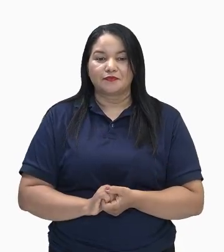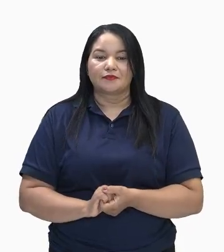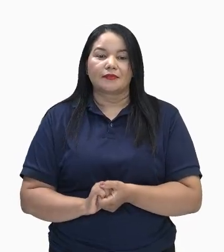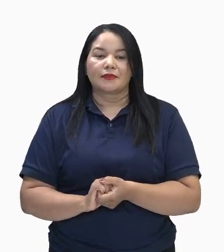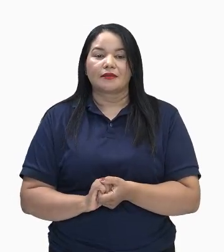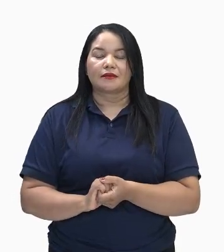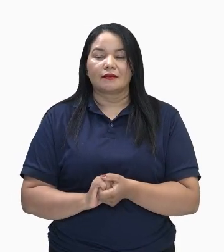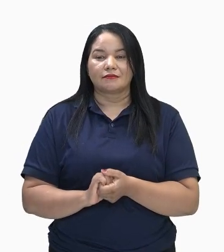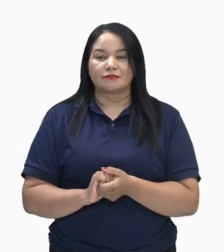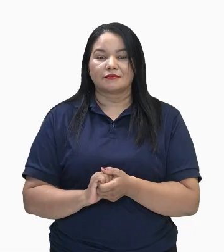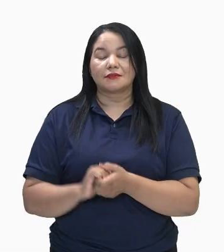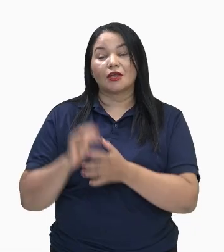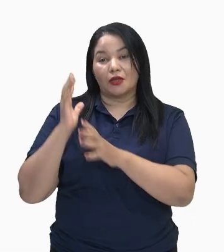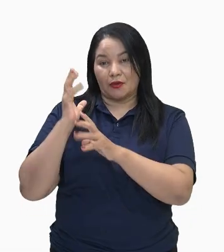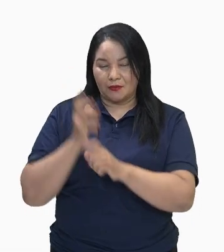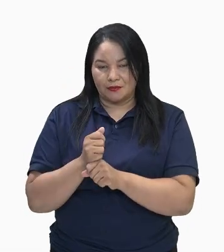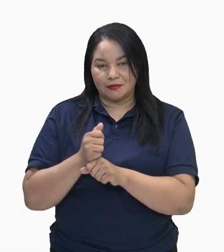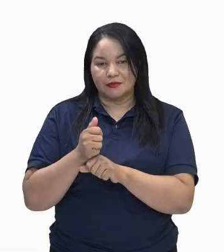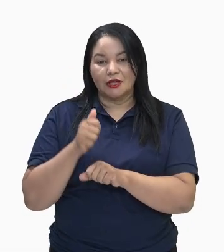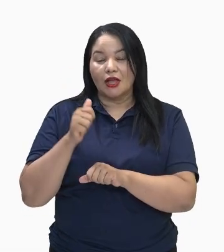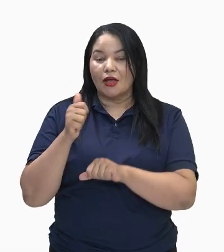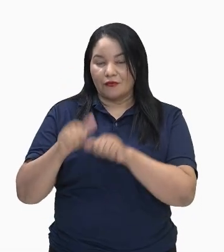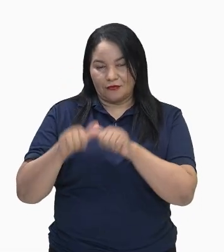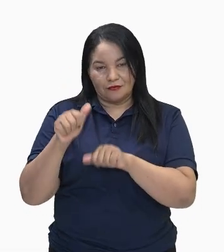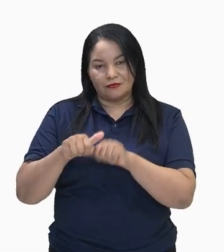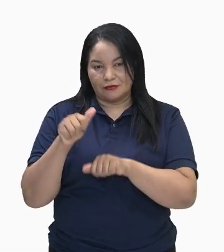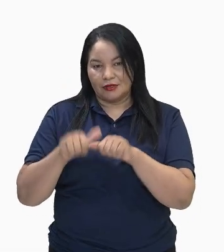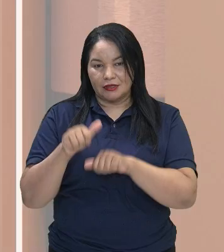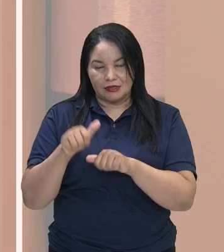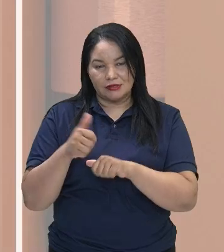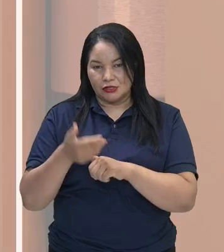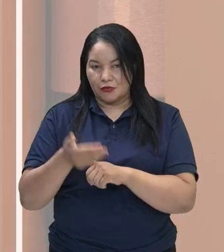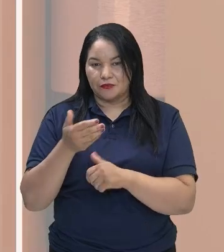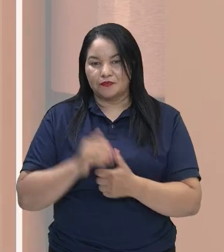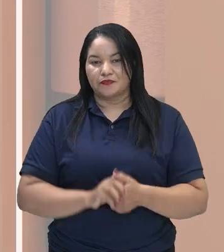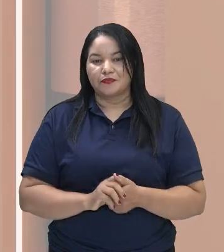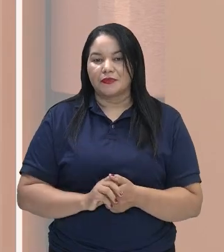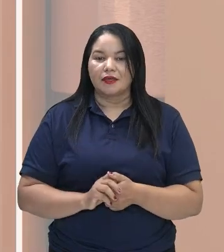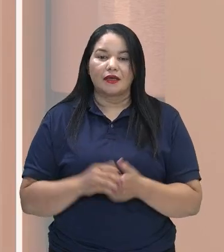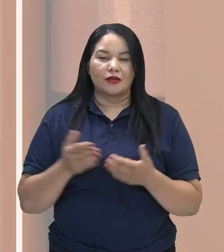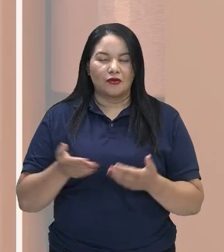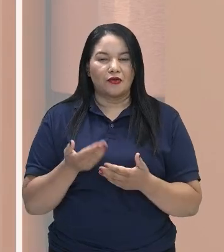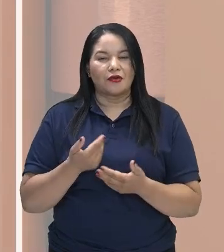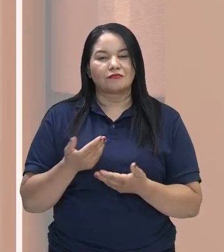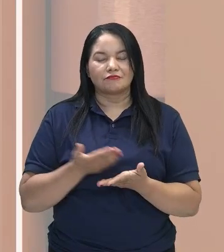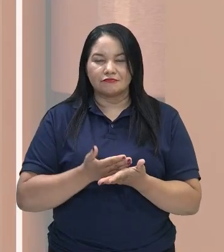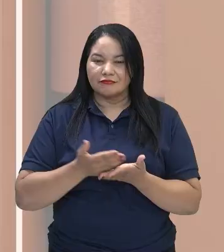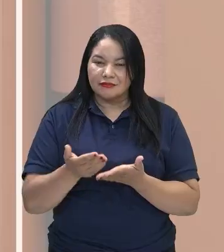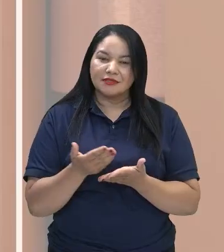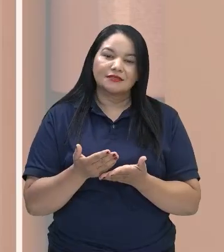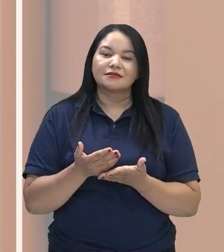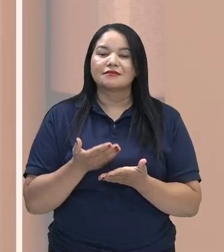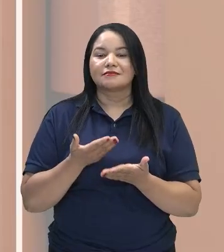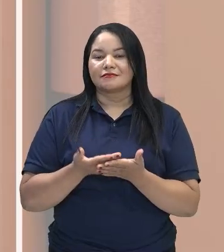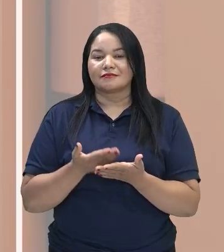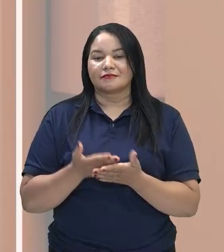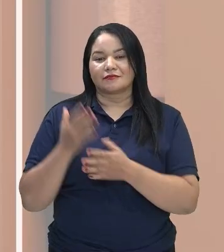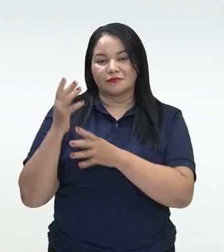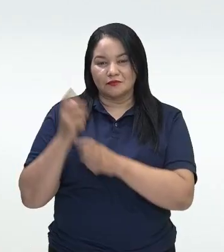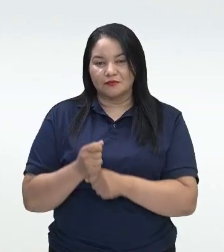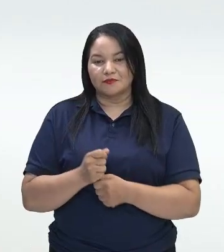trata da revisão e a seguir da nossa avaliação. Vamos iniciar esta